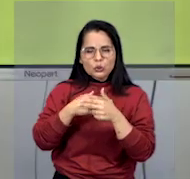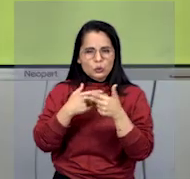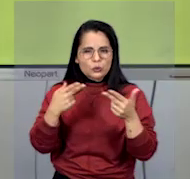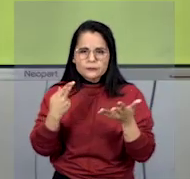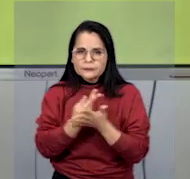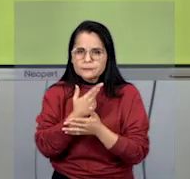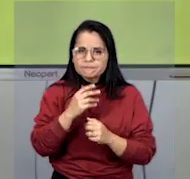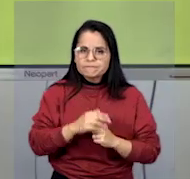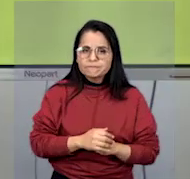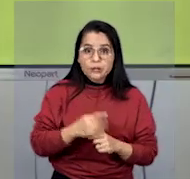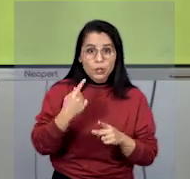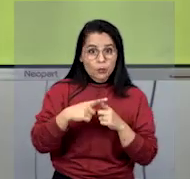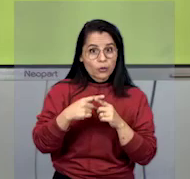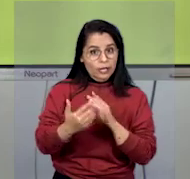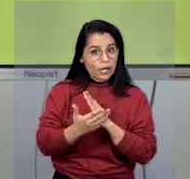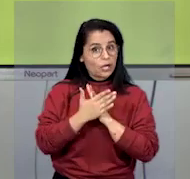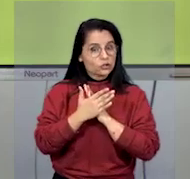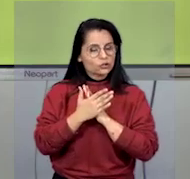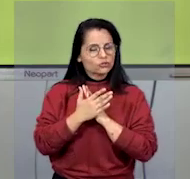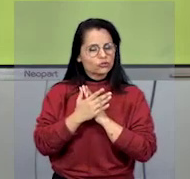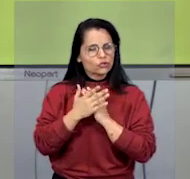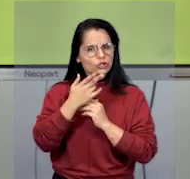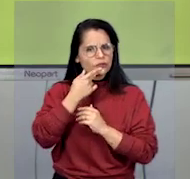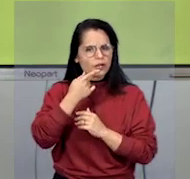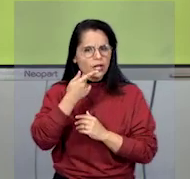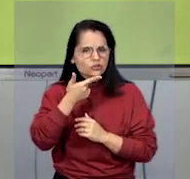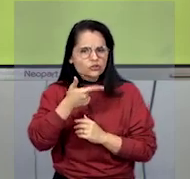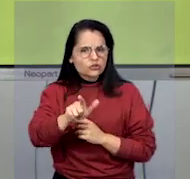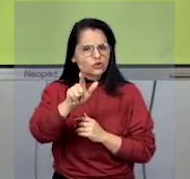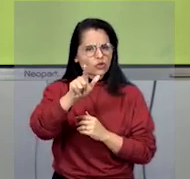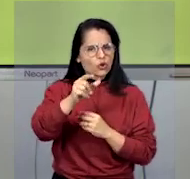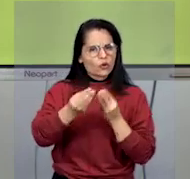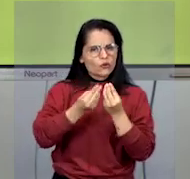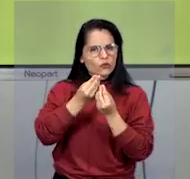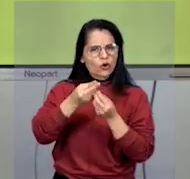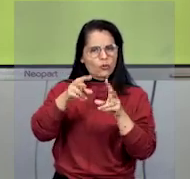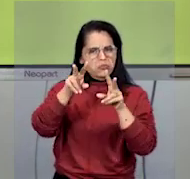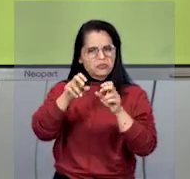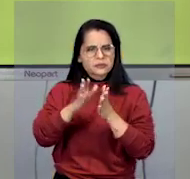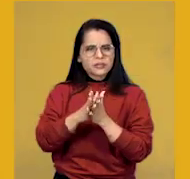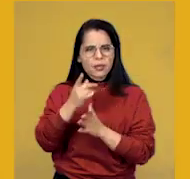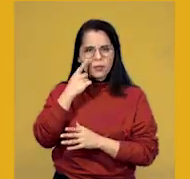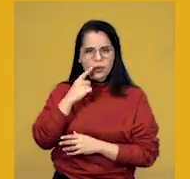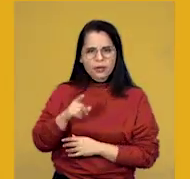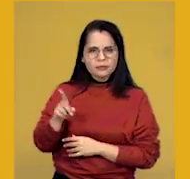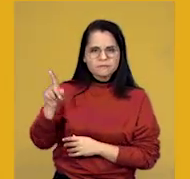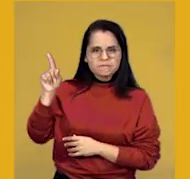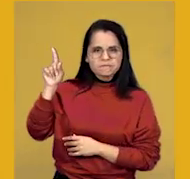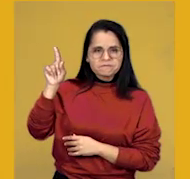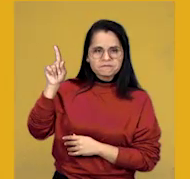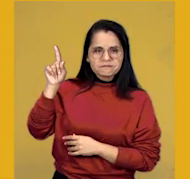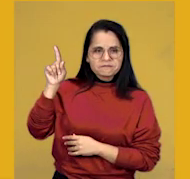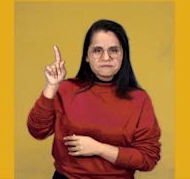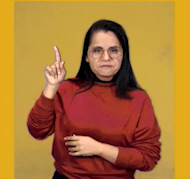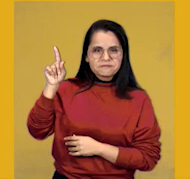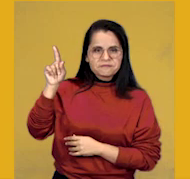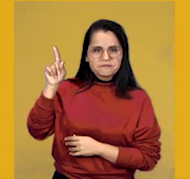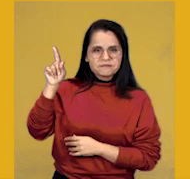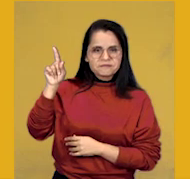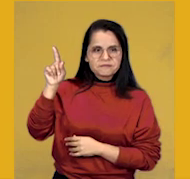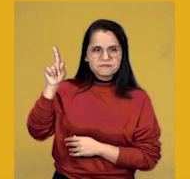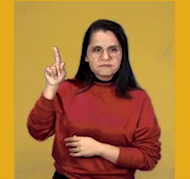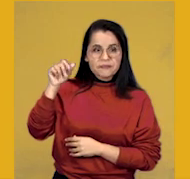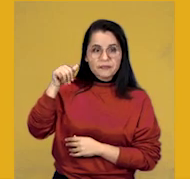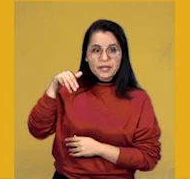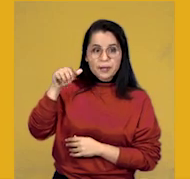fatos, porque isso vai ajudar você a reforçar a sua argumentação. Mais que, tão logo.